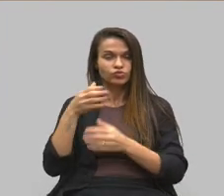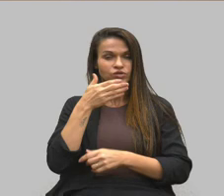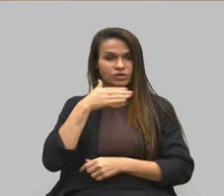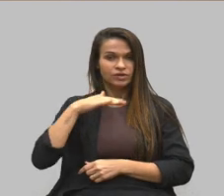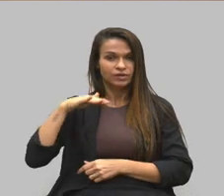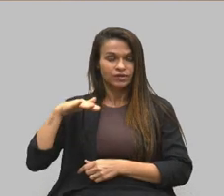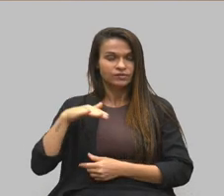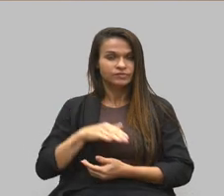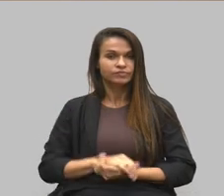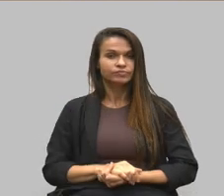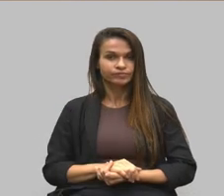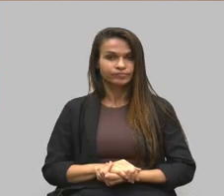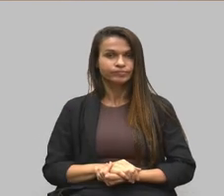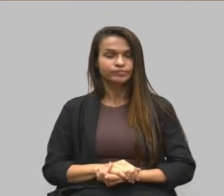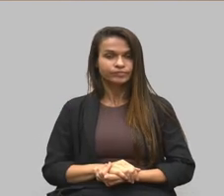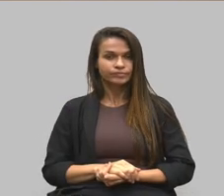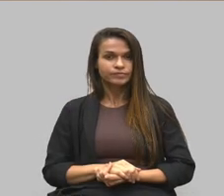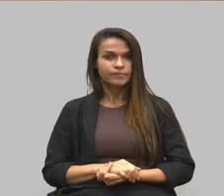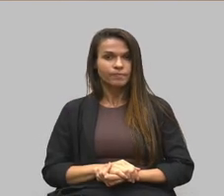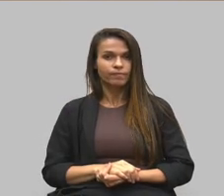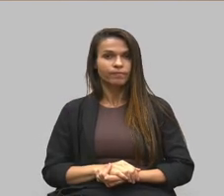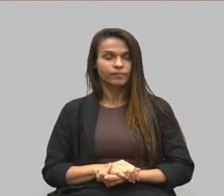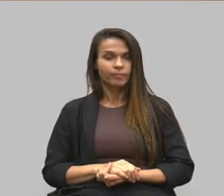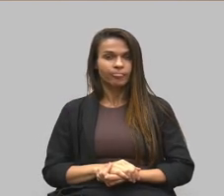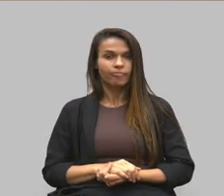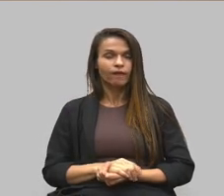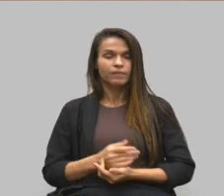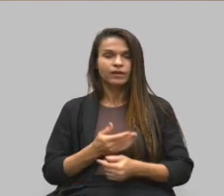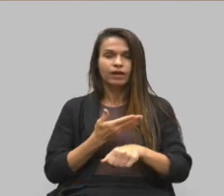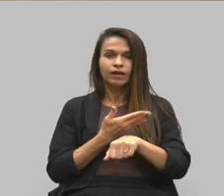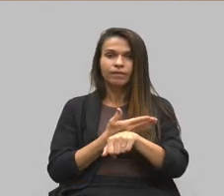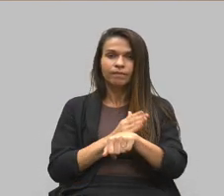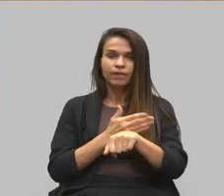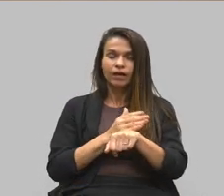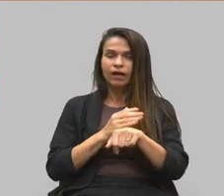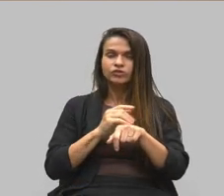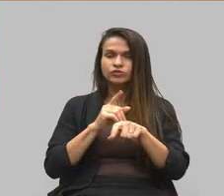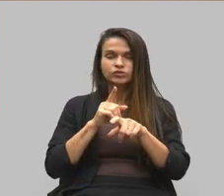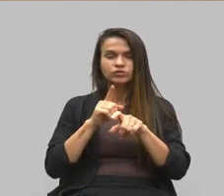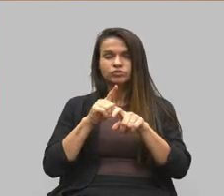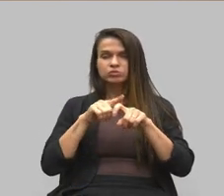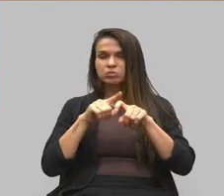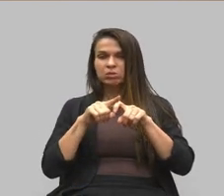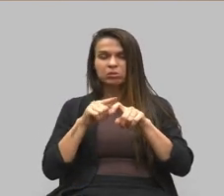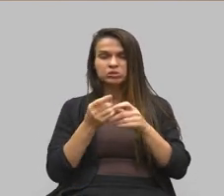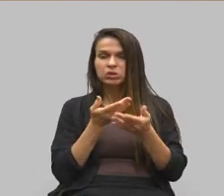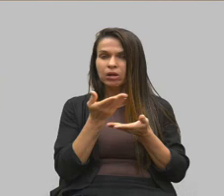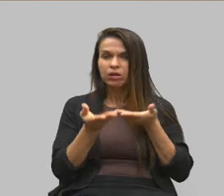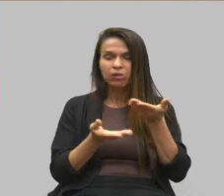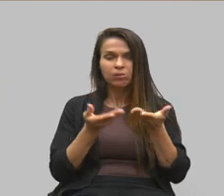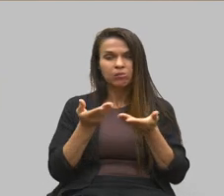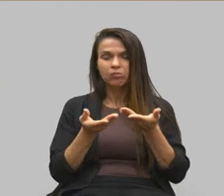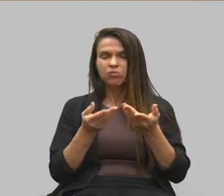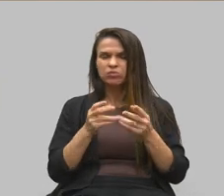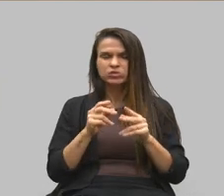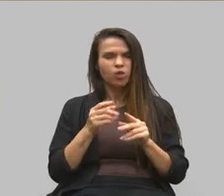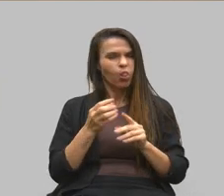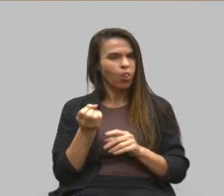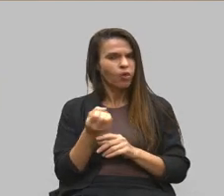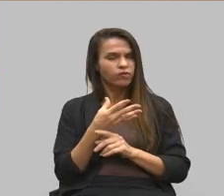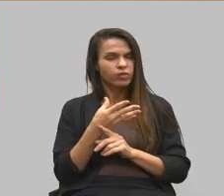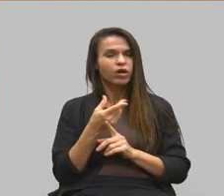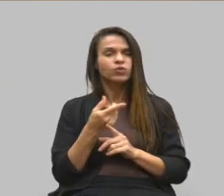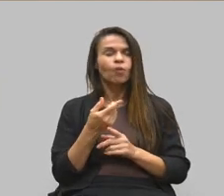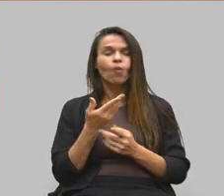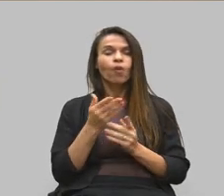isso eh para quem tá na prática Clínica Pode não parecer surpreendente Mas qual é a ênfase que é dada no dia